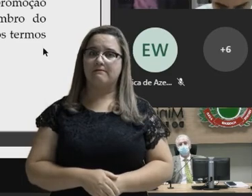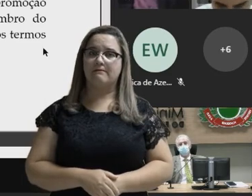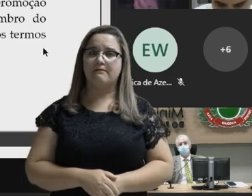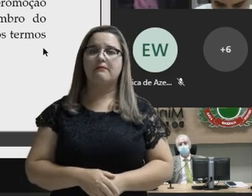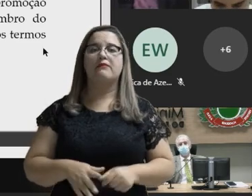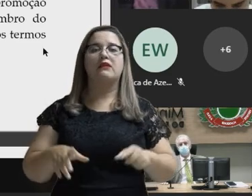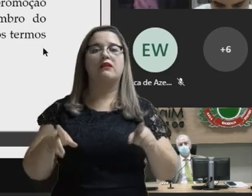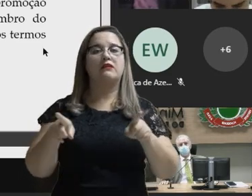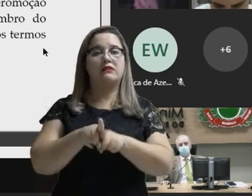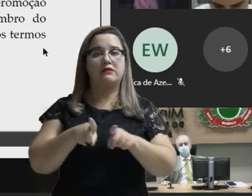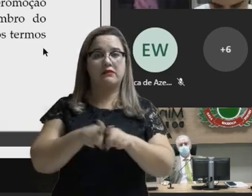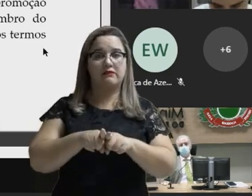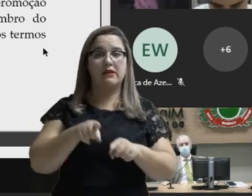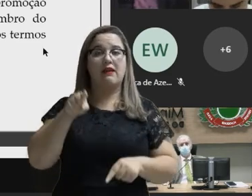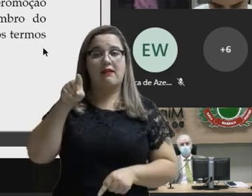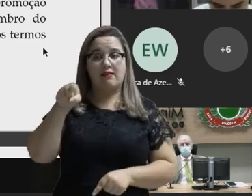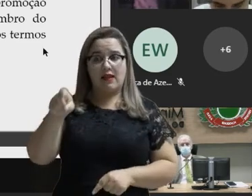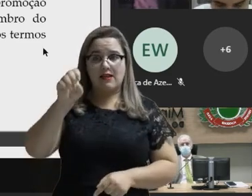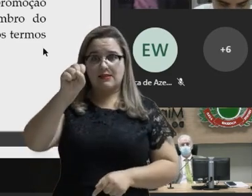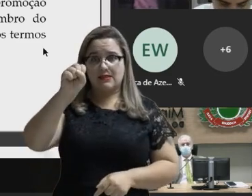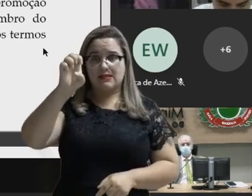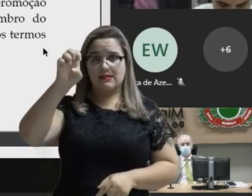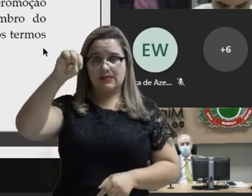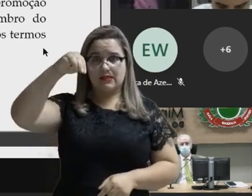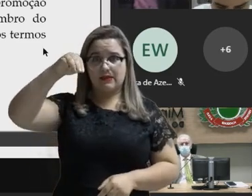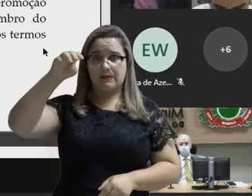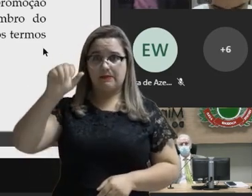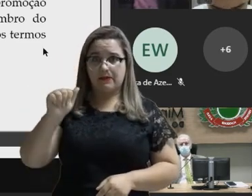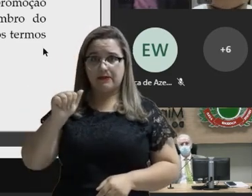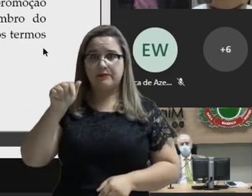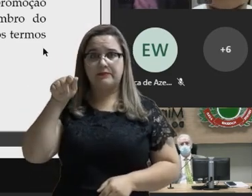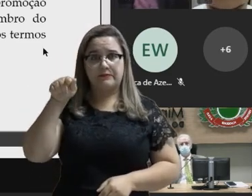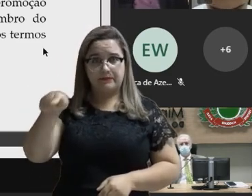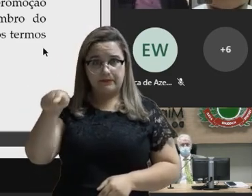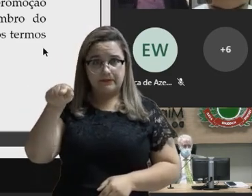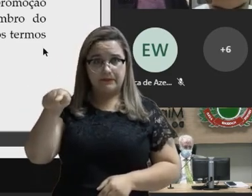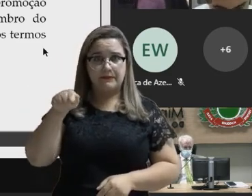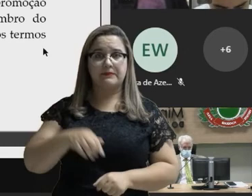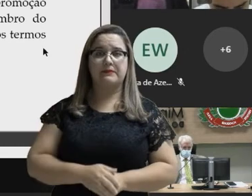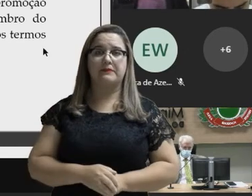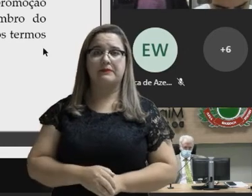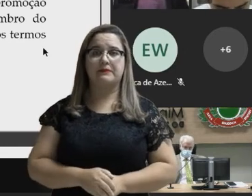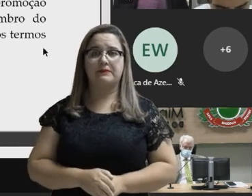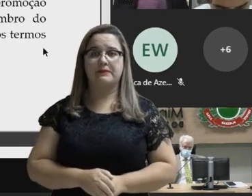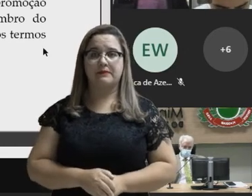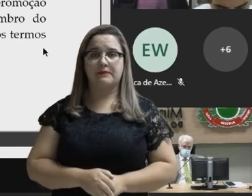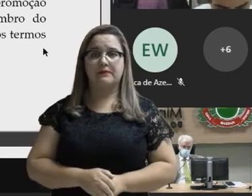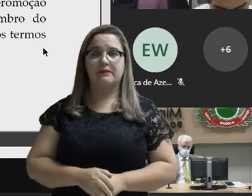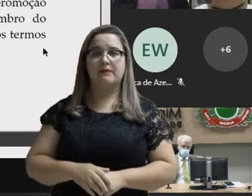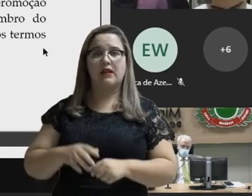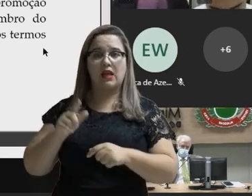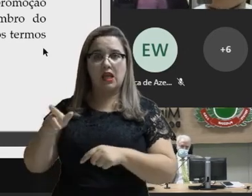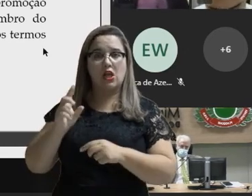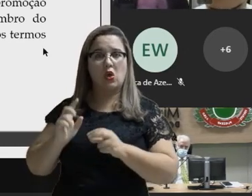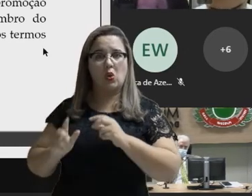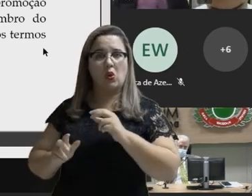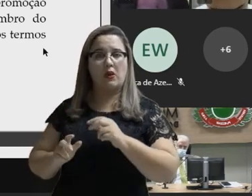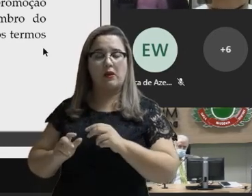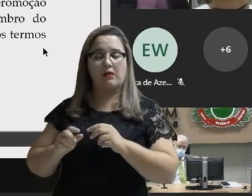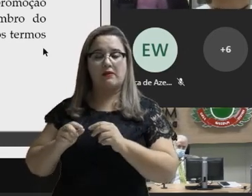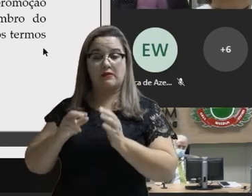SEMA e for lavrado um novo auto de infração, devido à continuidade da atividade empresarial, sem